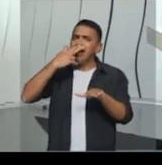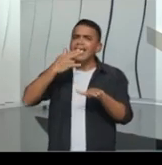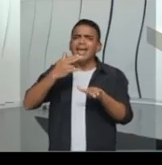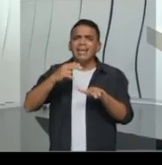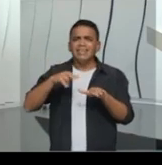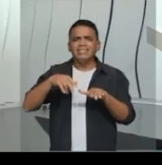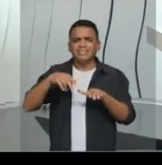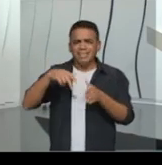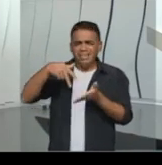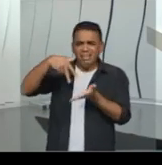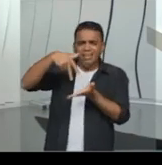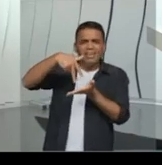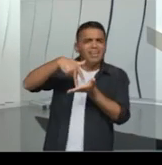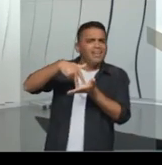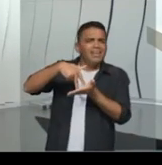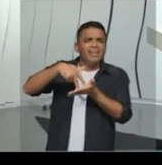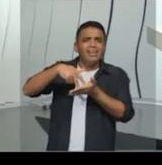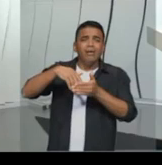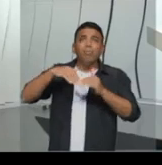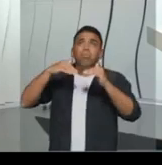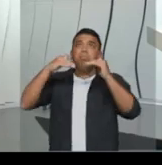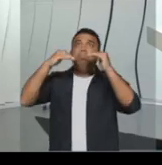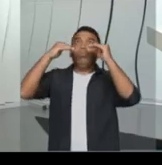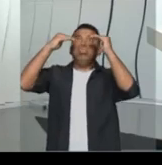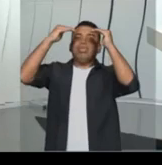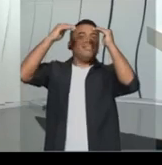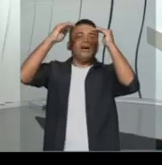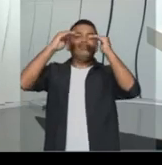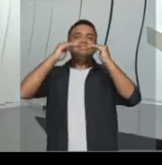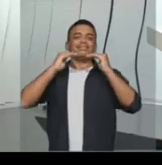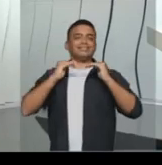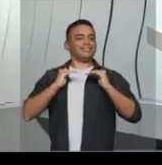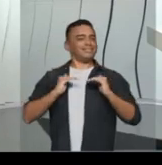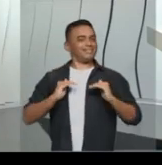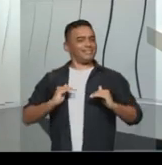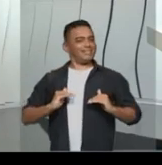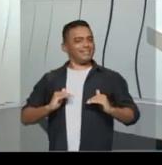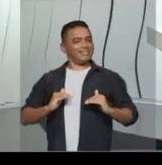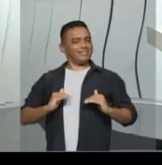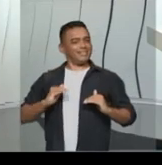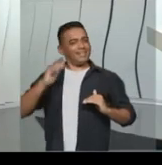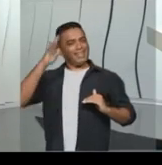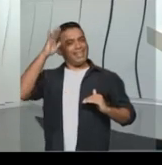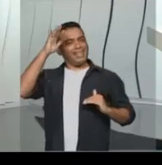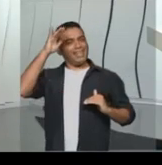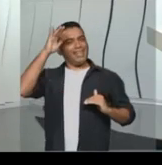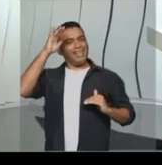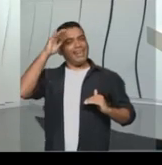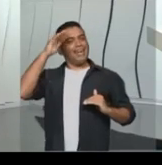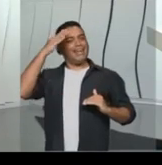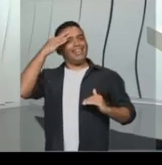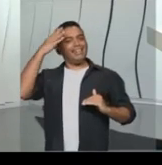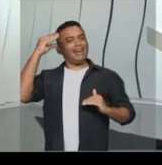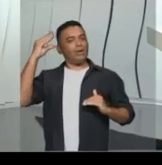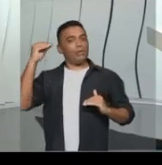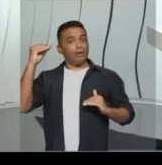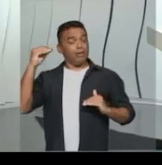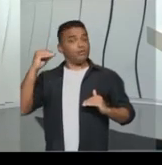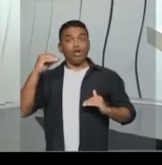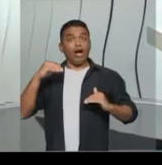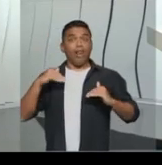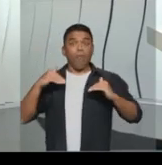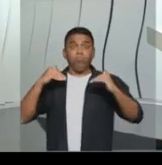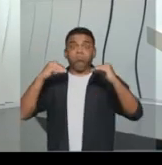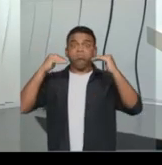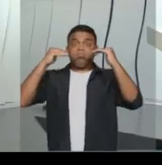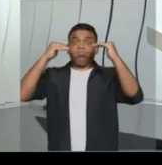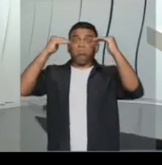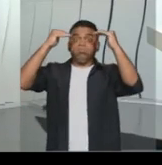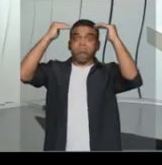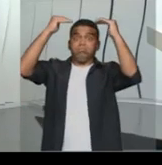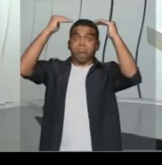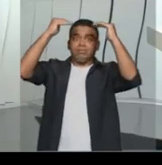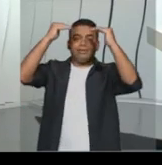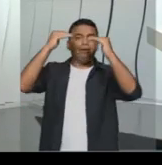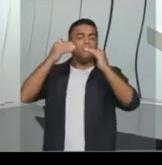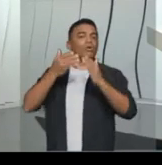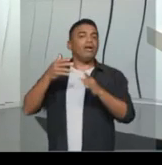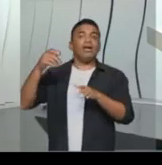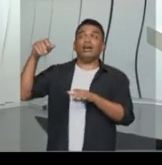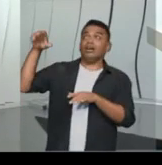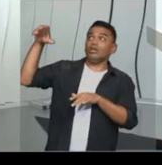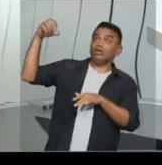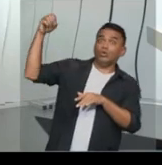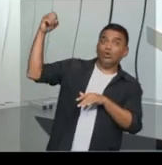que o normal. O que acontece? É que nós vemos a imagem do fundo da piscina projetada acima da sua posição